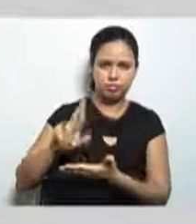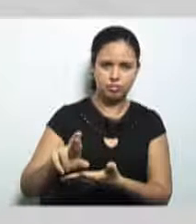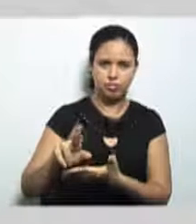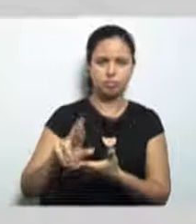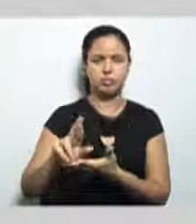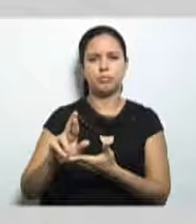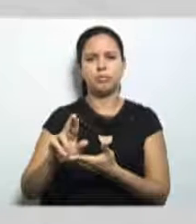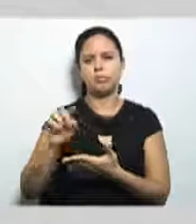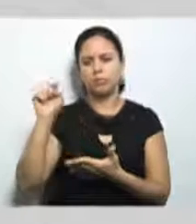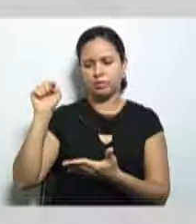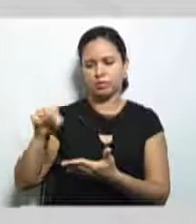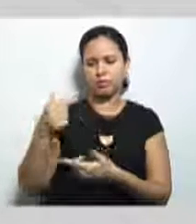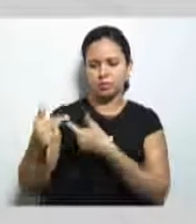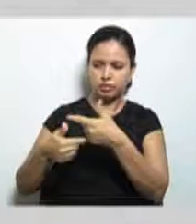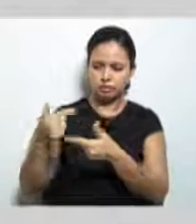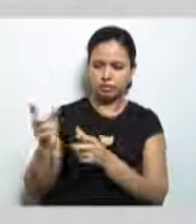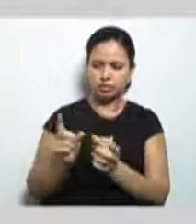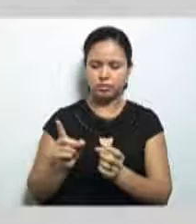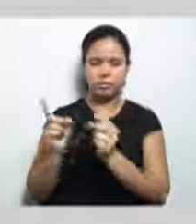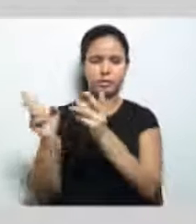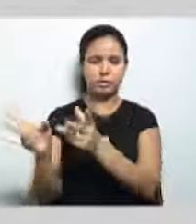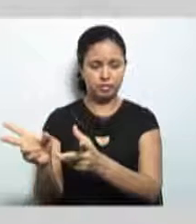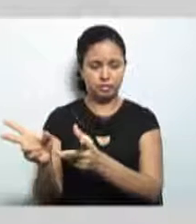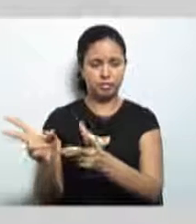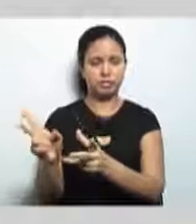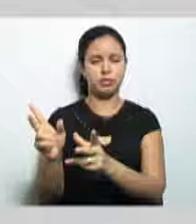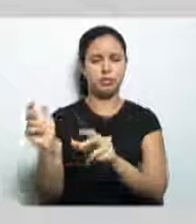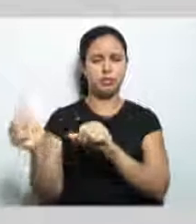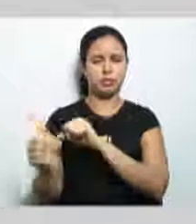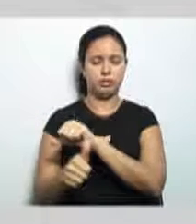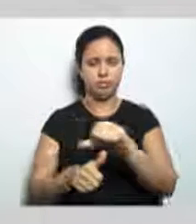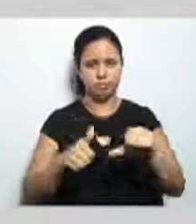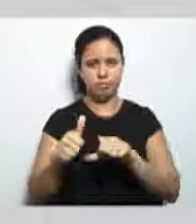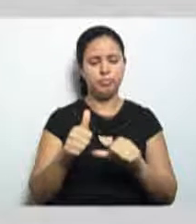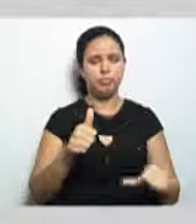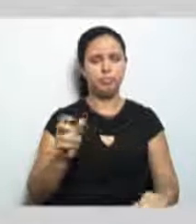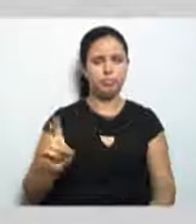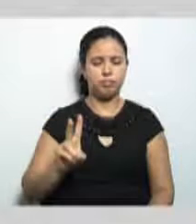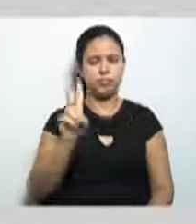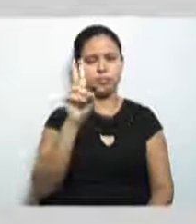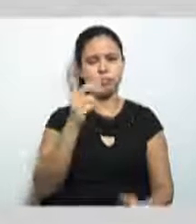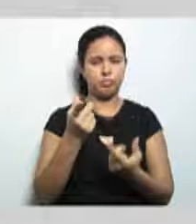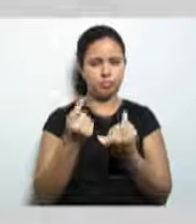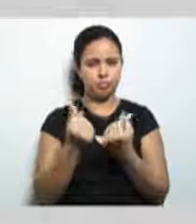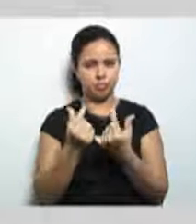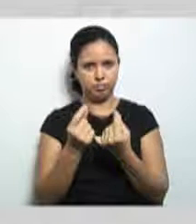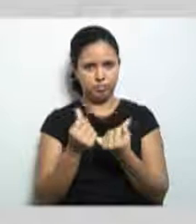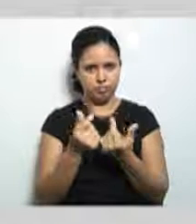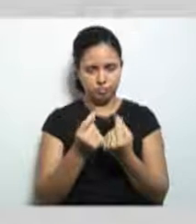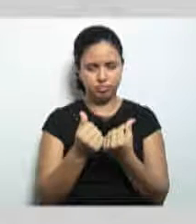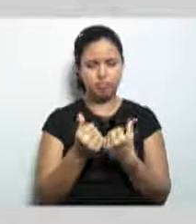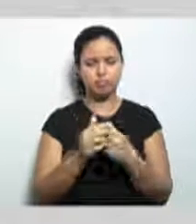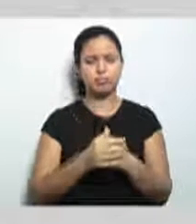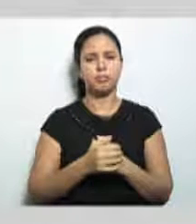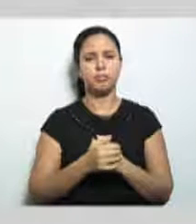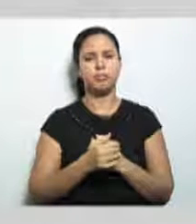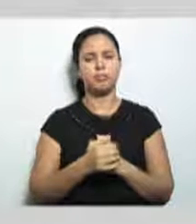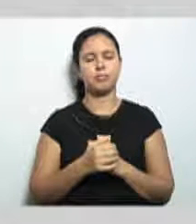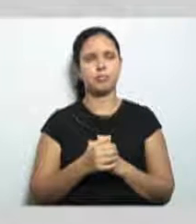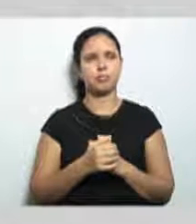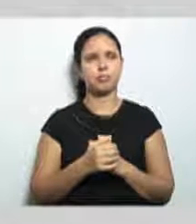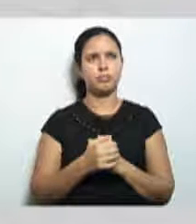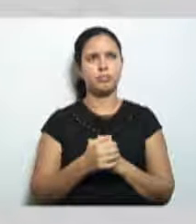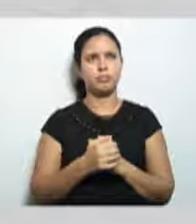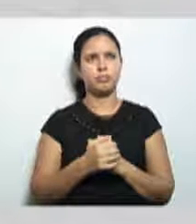vai ser vendido, que vai gerar valor econômico, né? E no modo de